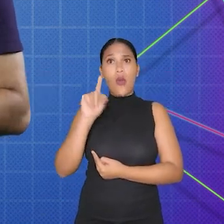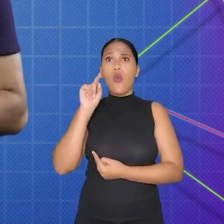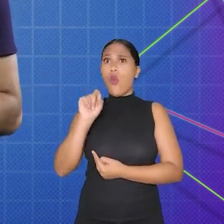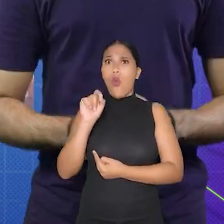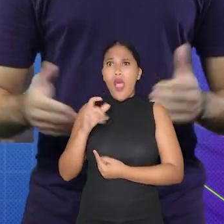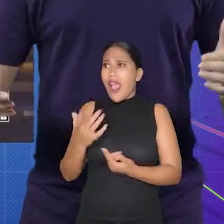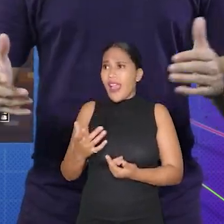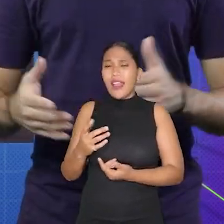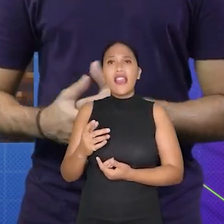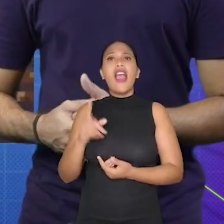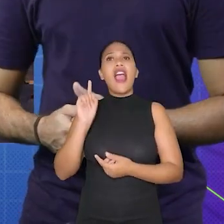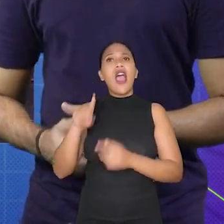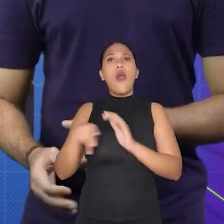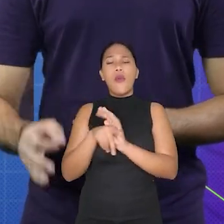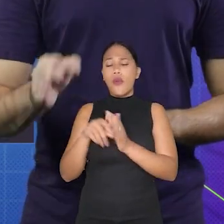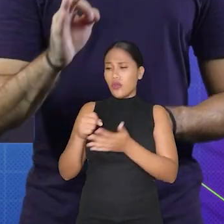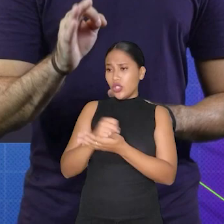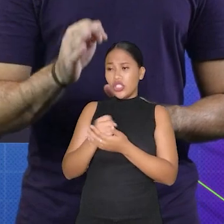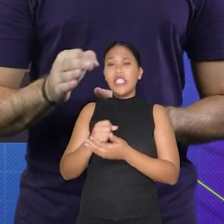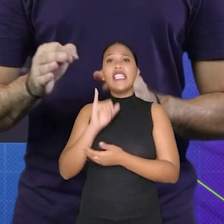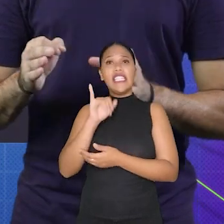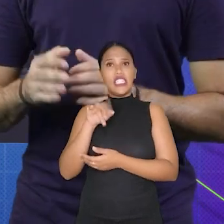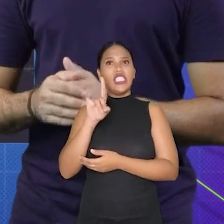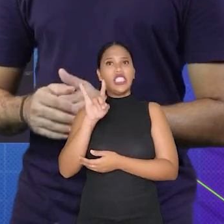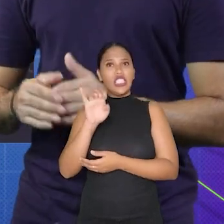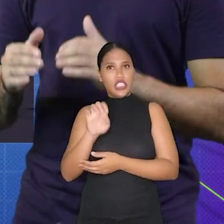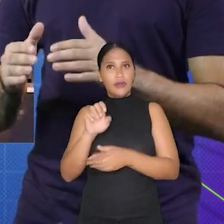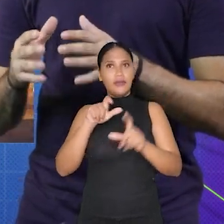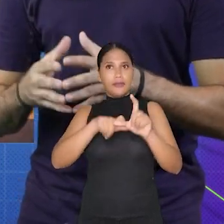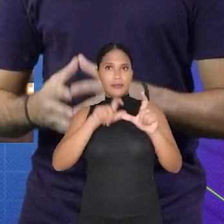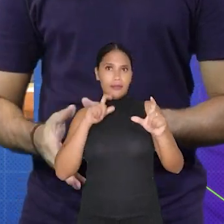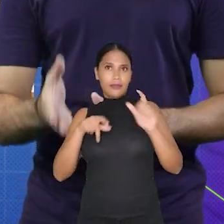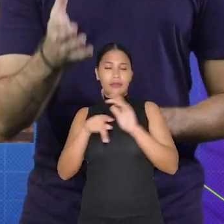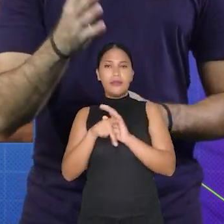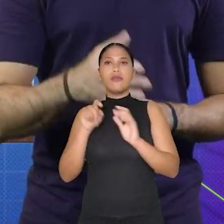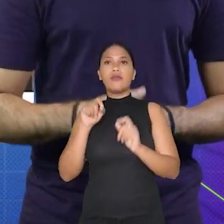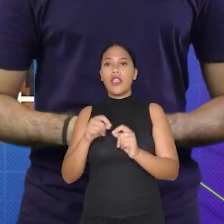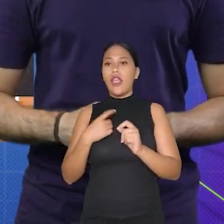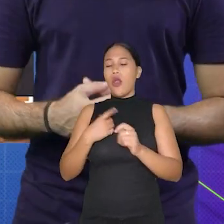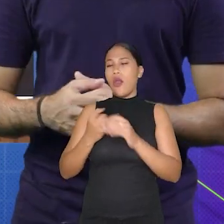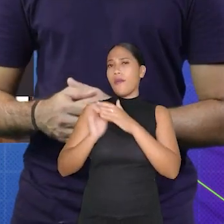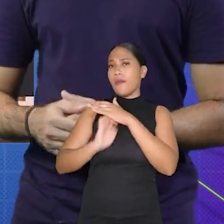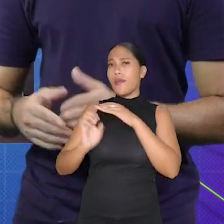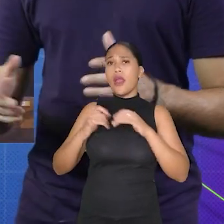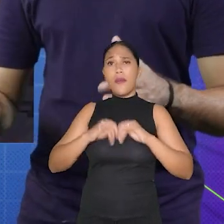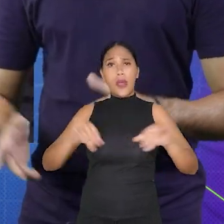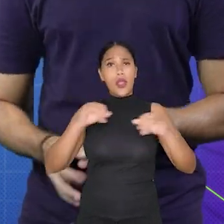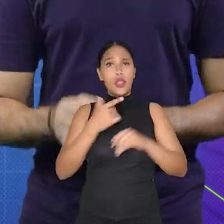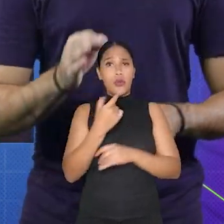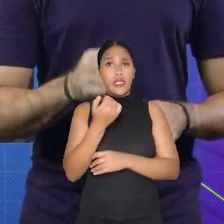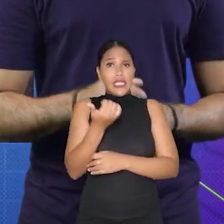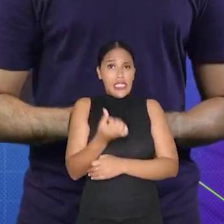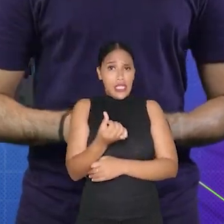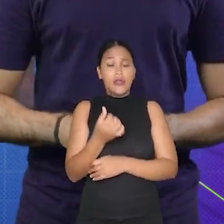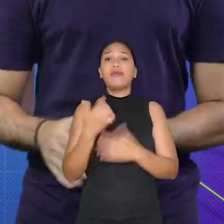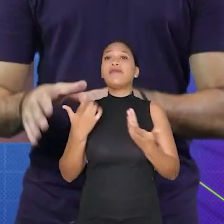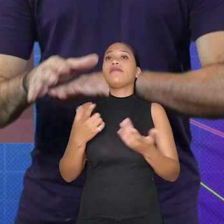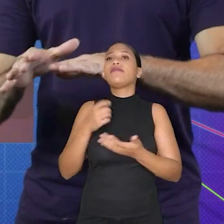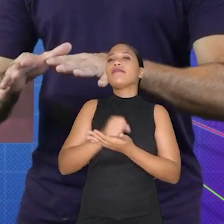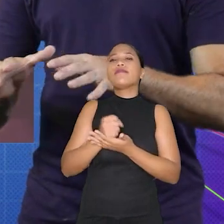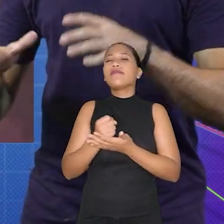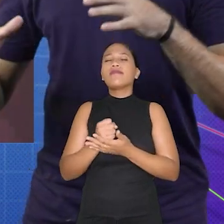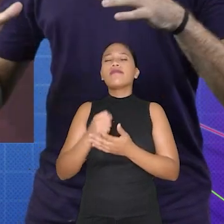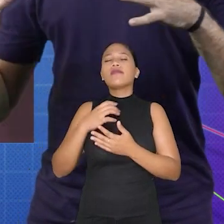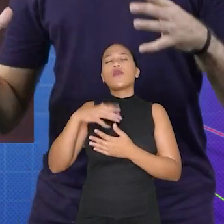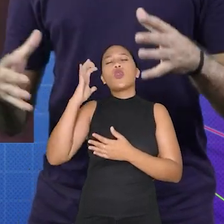New Lands. Kingdom New Lands é um jogo indie de estratégia em tempo real desenvolvido pela Noio e lançado em 2016.